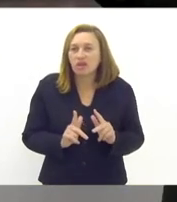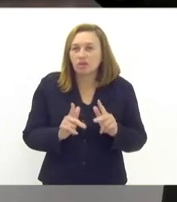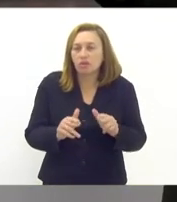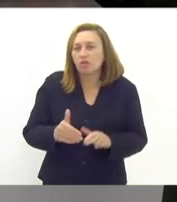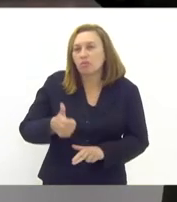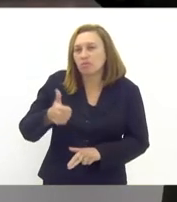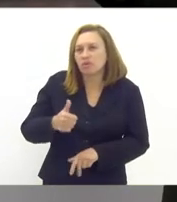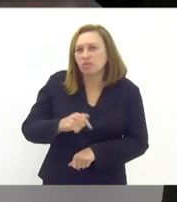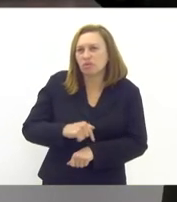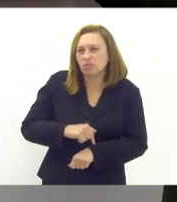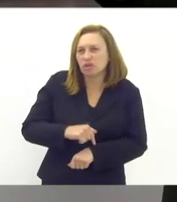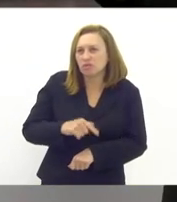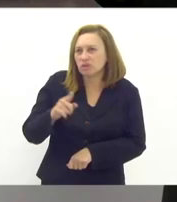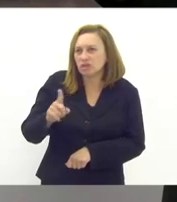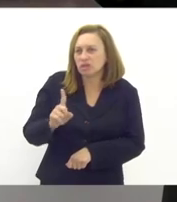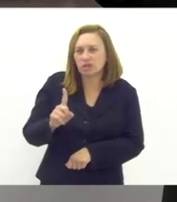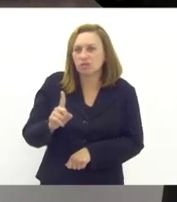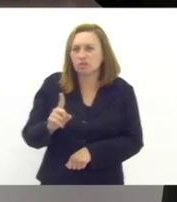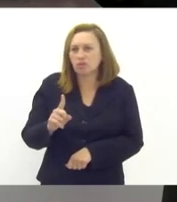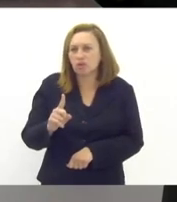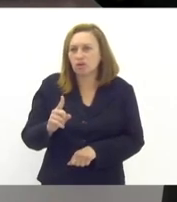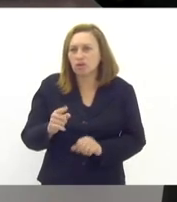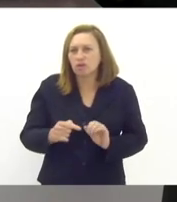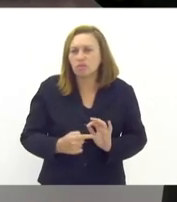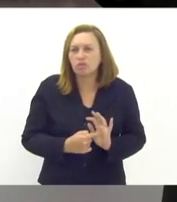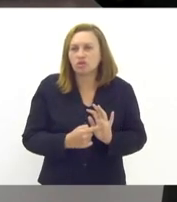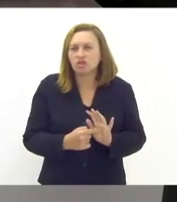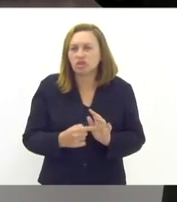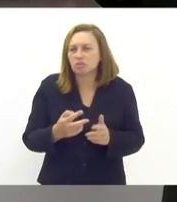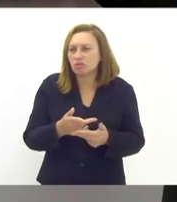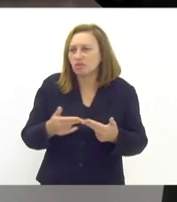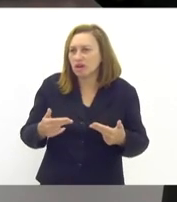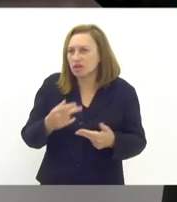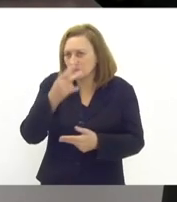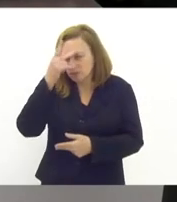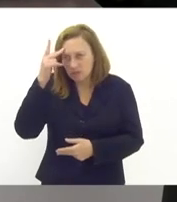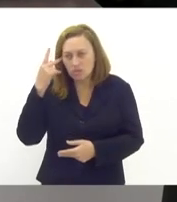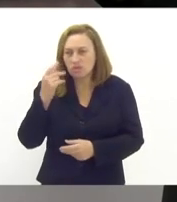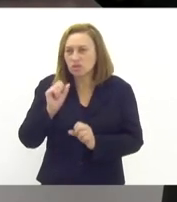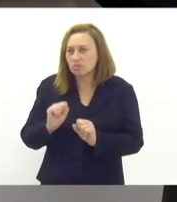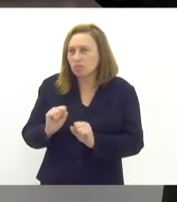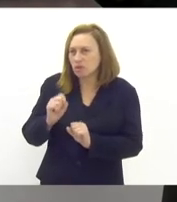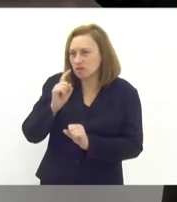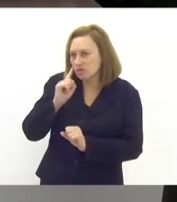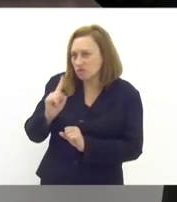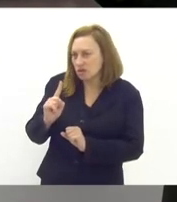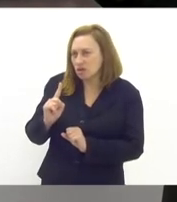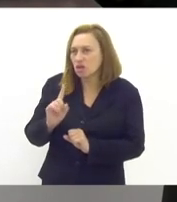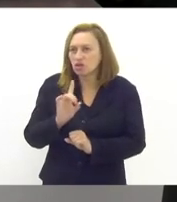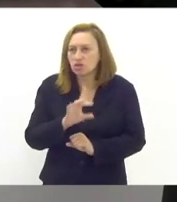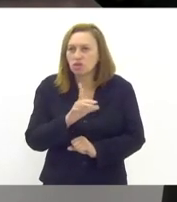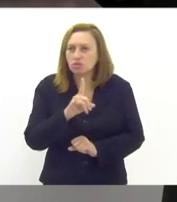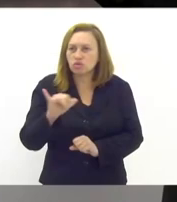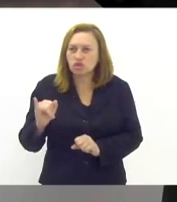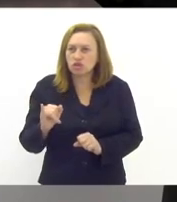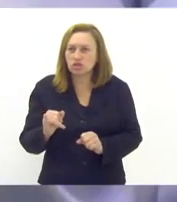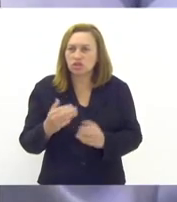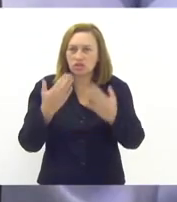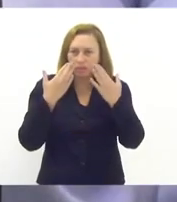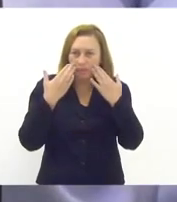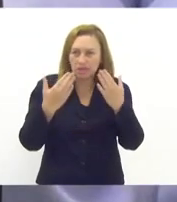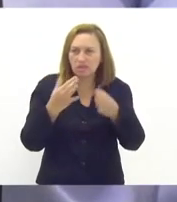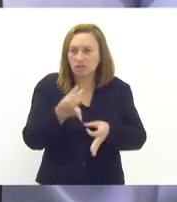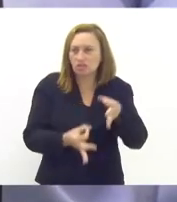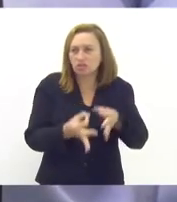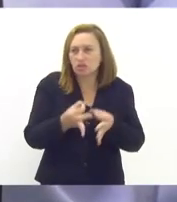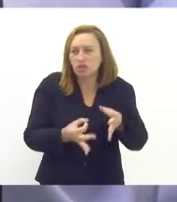primeiro momento. Você, sim, não foi colocado na frente de uma pessoa só que pudesse... No dia da audiência de só novo. No dia da audiência. Tive que mais uma vez sentir